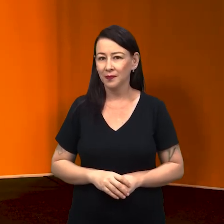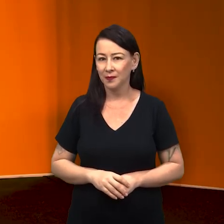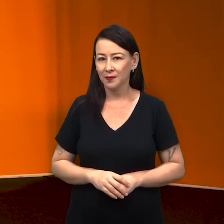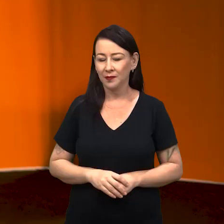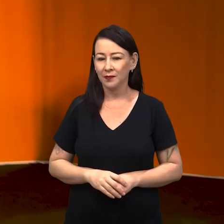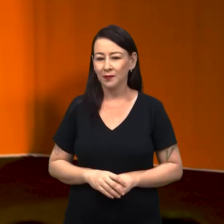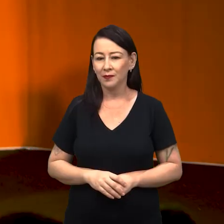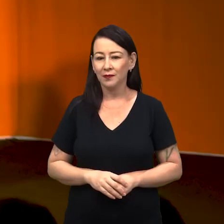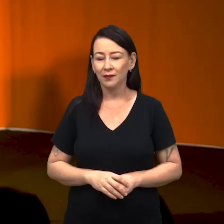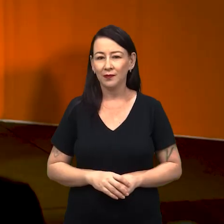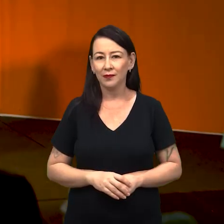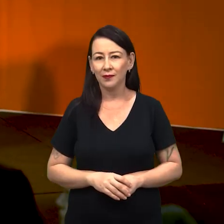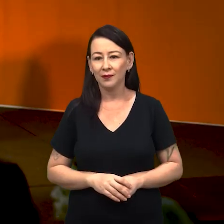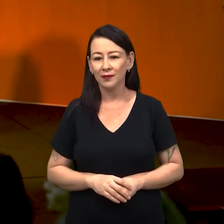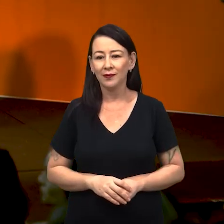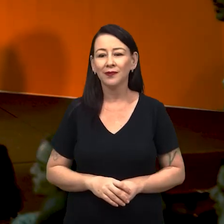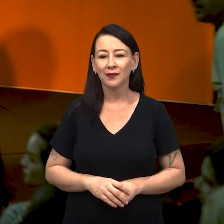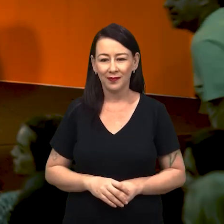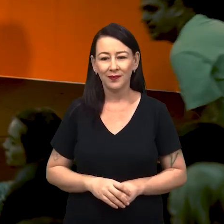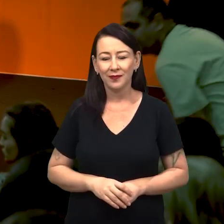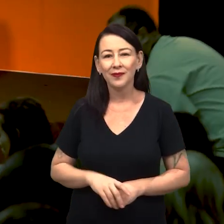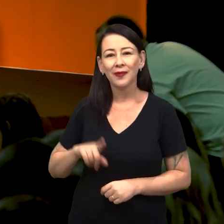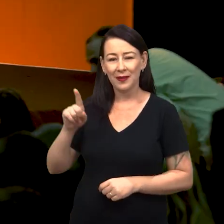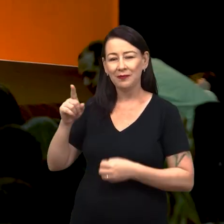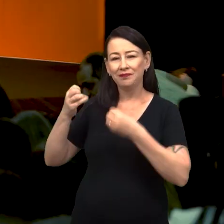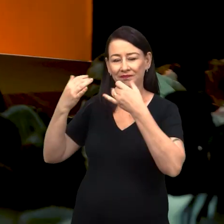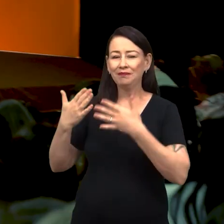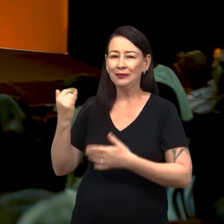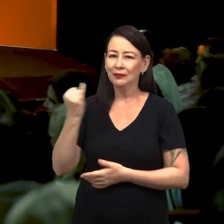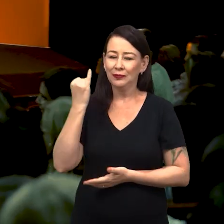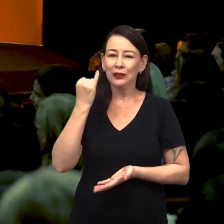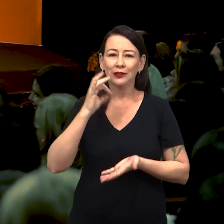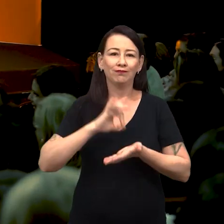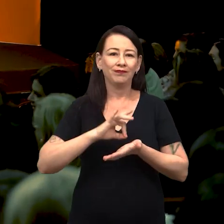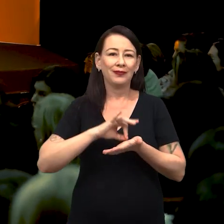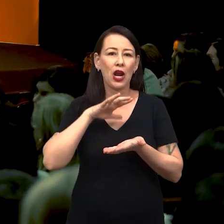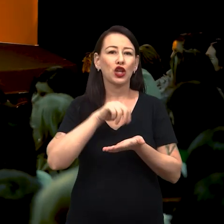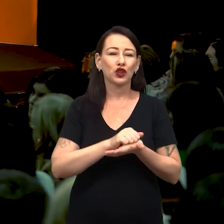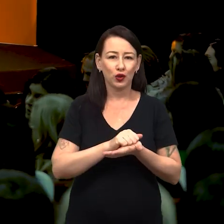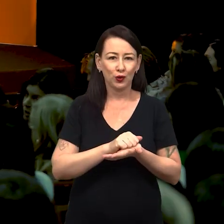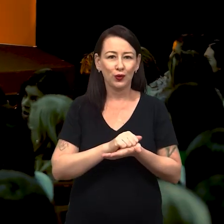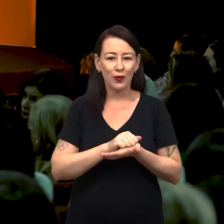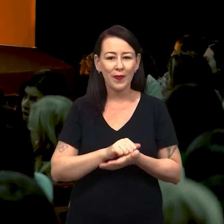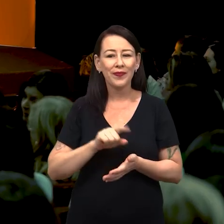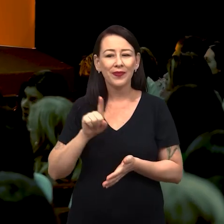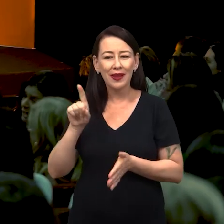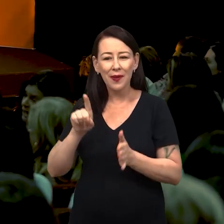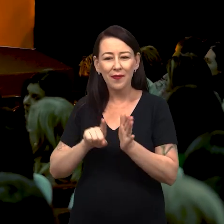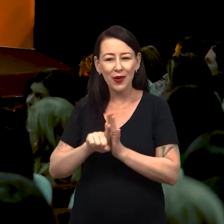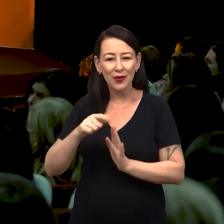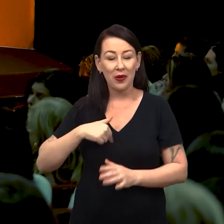Então, você falou da importância do registro, né? E, de fato, quando você perguntou quem conhece, eu levantei a